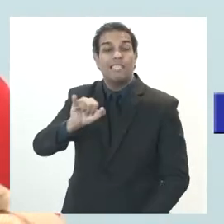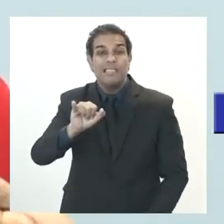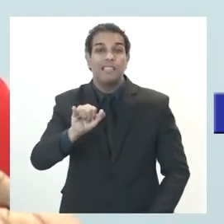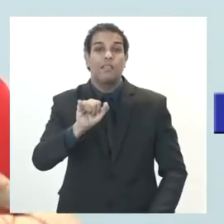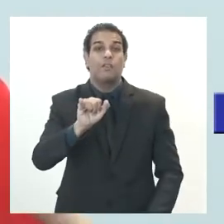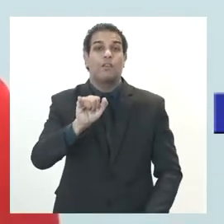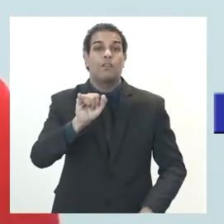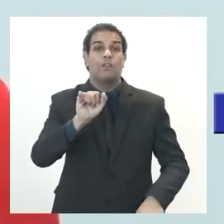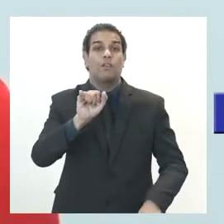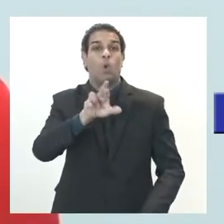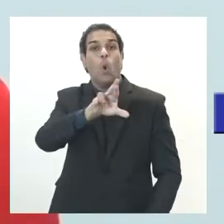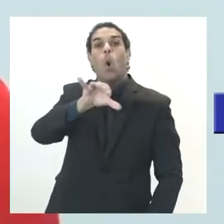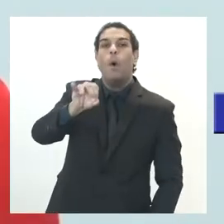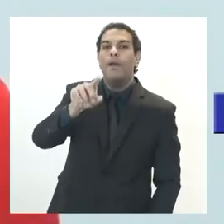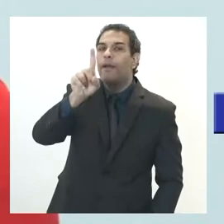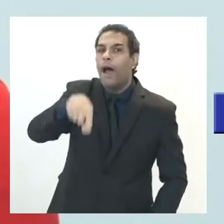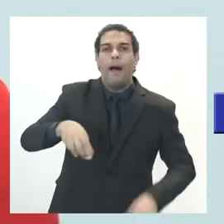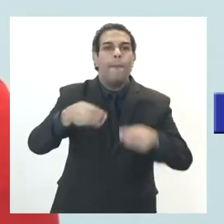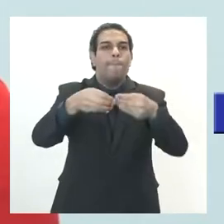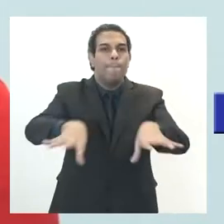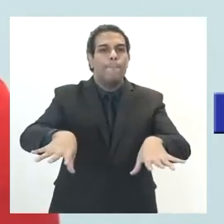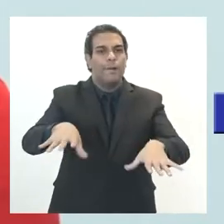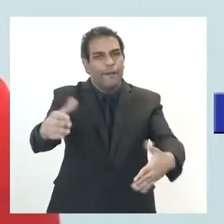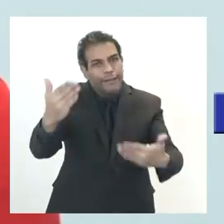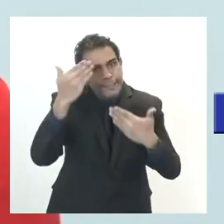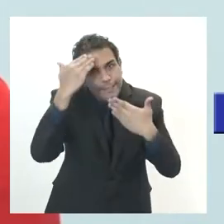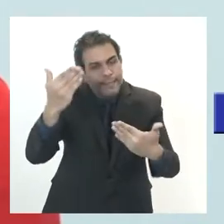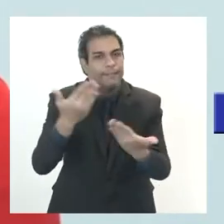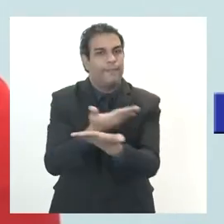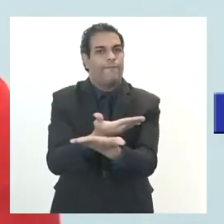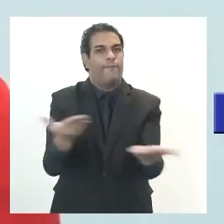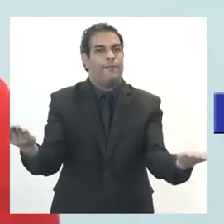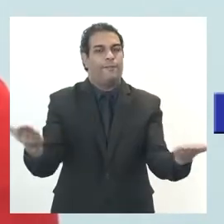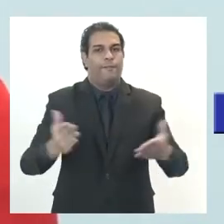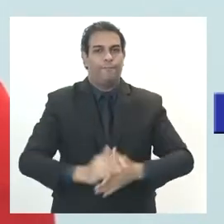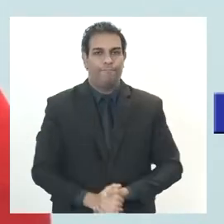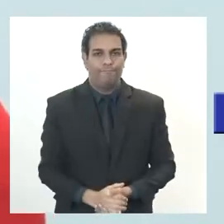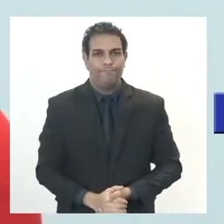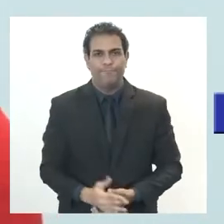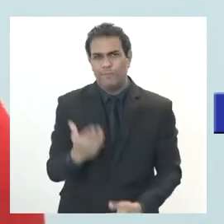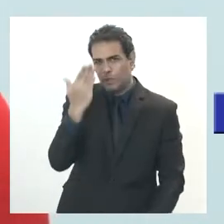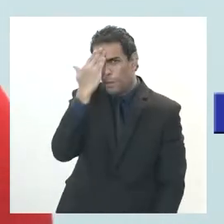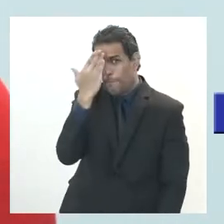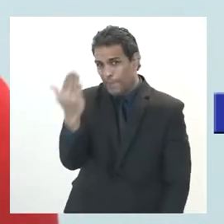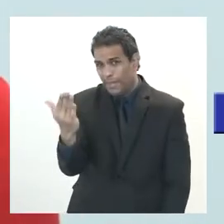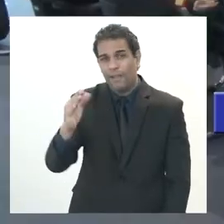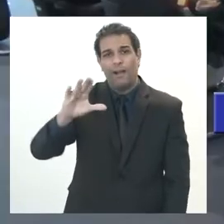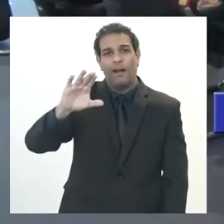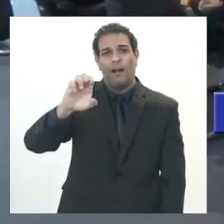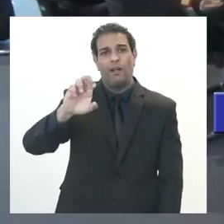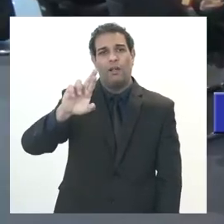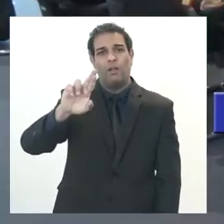também eu agradeço a vocês todos mais uma vez obrigado César